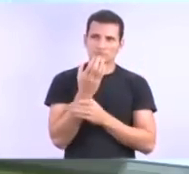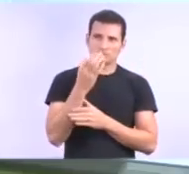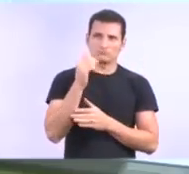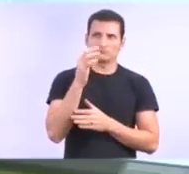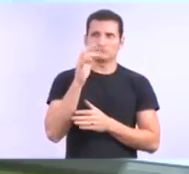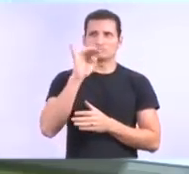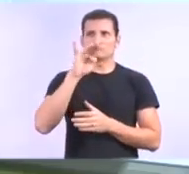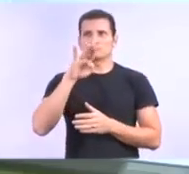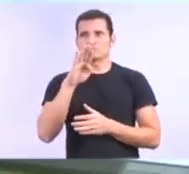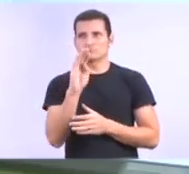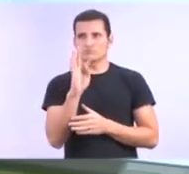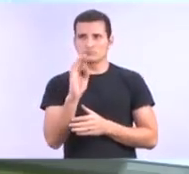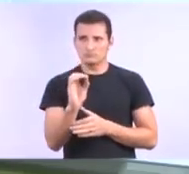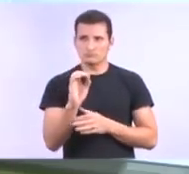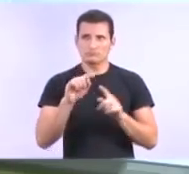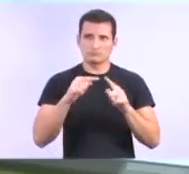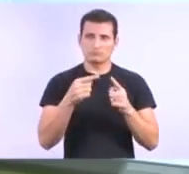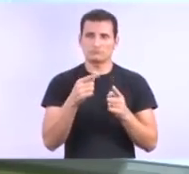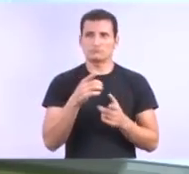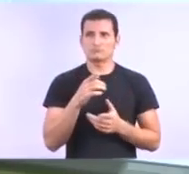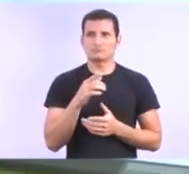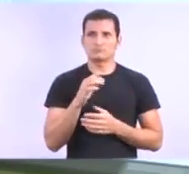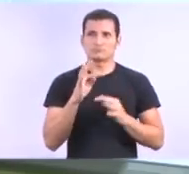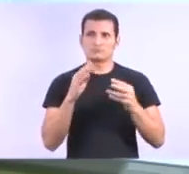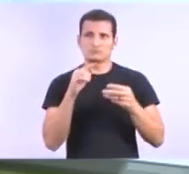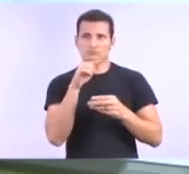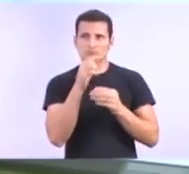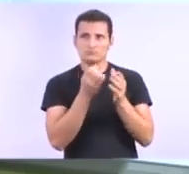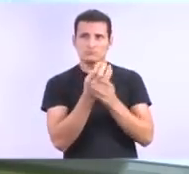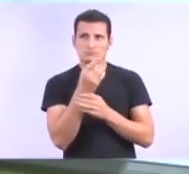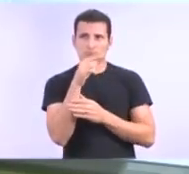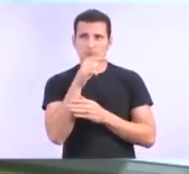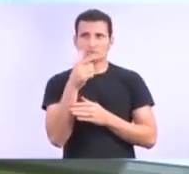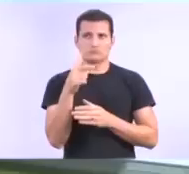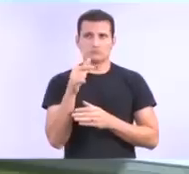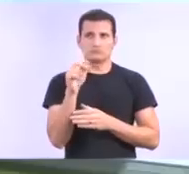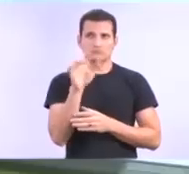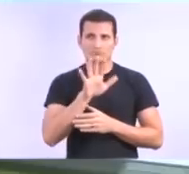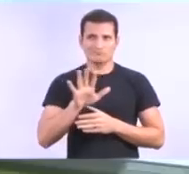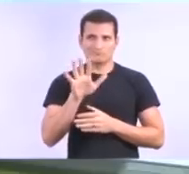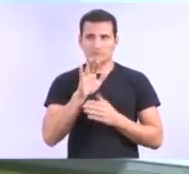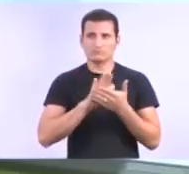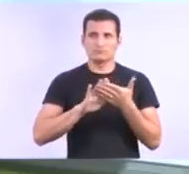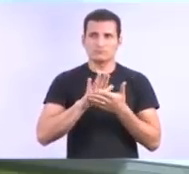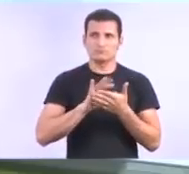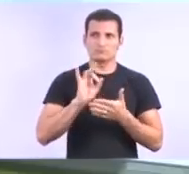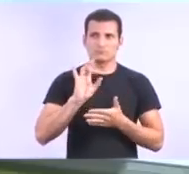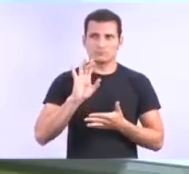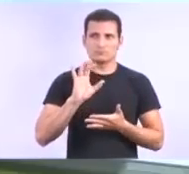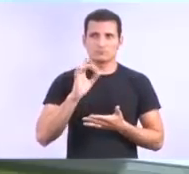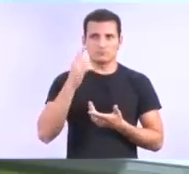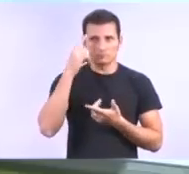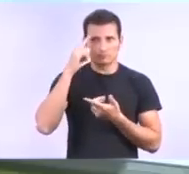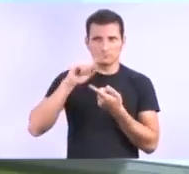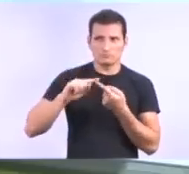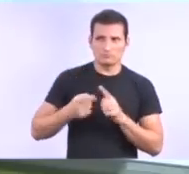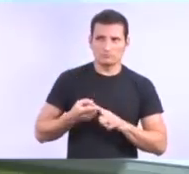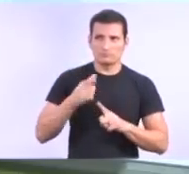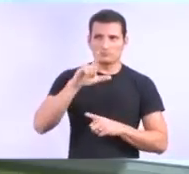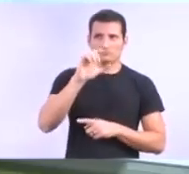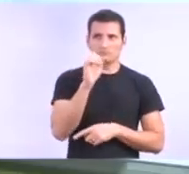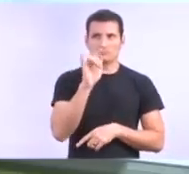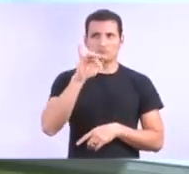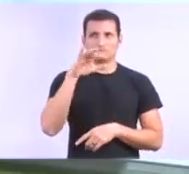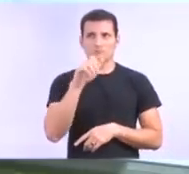comportamentos, mas isso aqui não tem, tudo que foi criado até agora não tem nenhuma interface, é apenas a lógica. O que nós estamos trabalhando aqui é apenas a